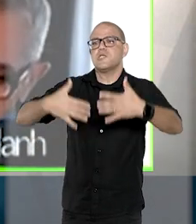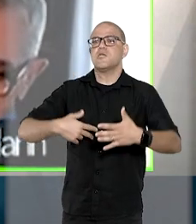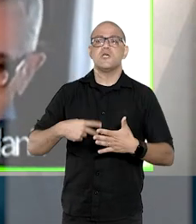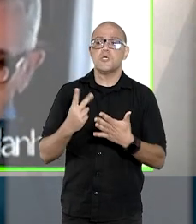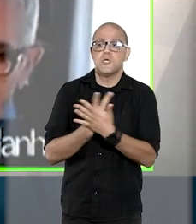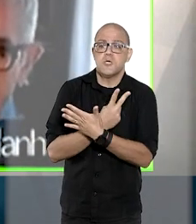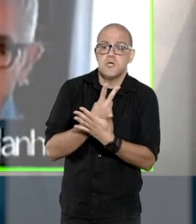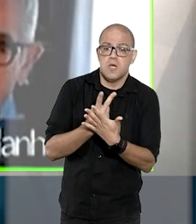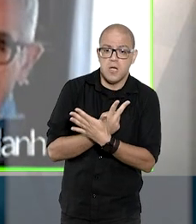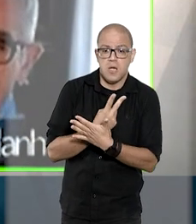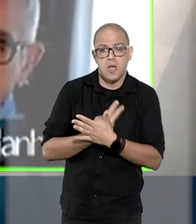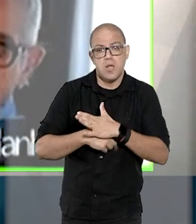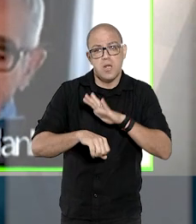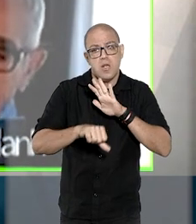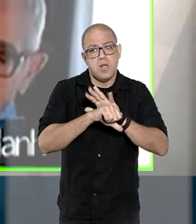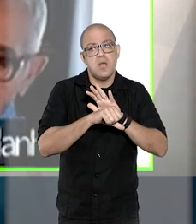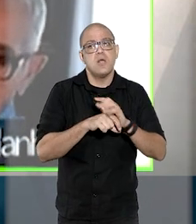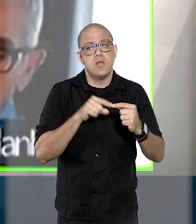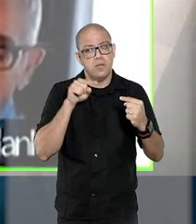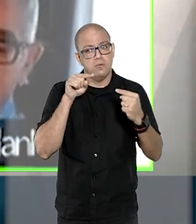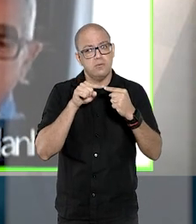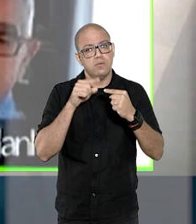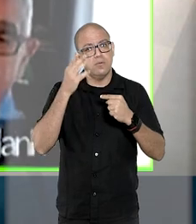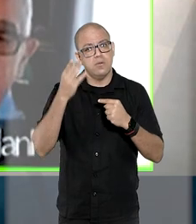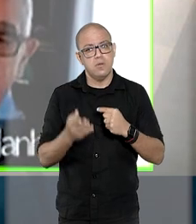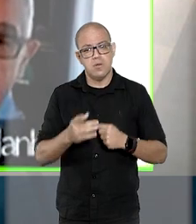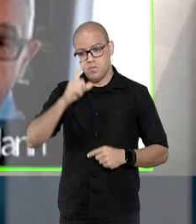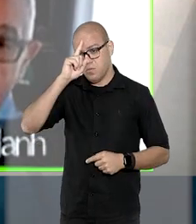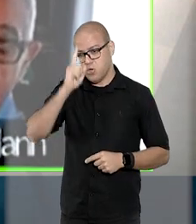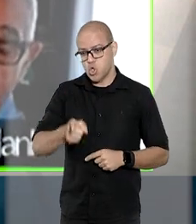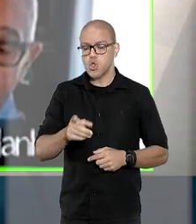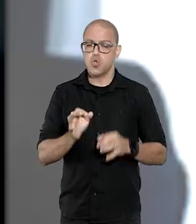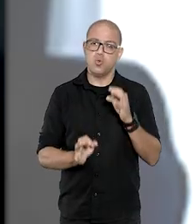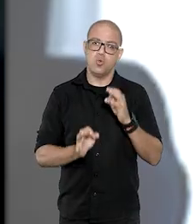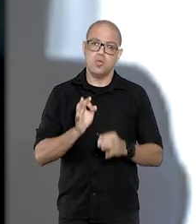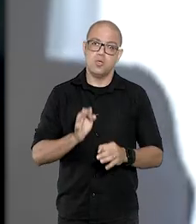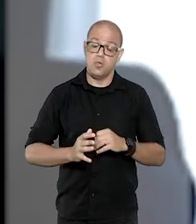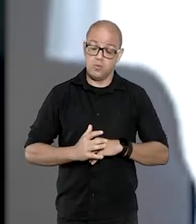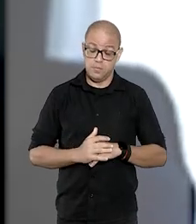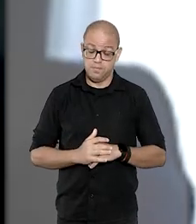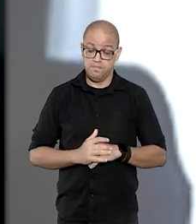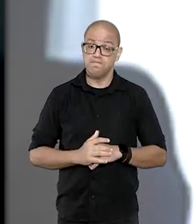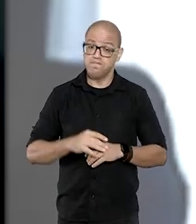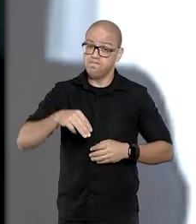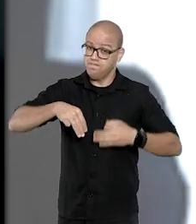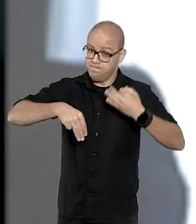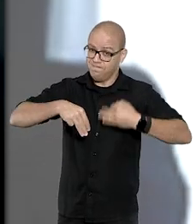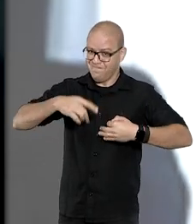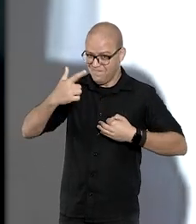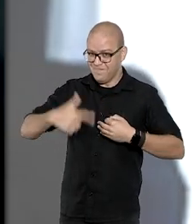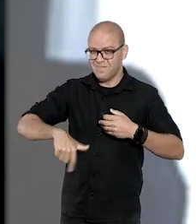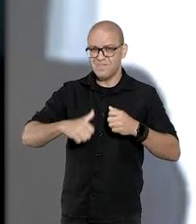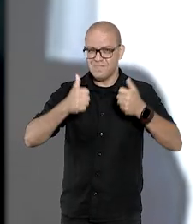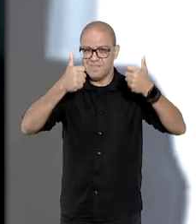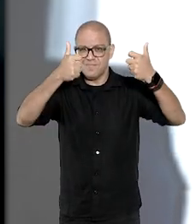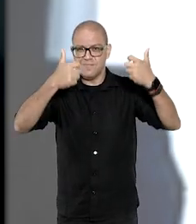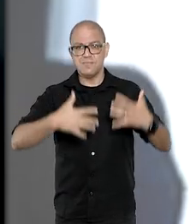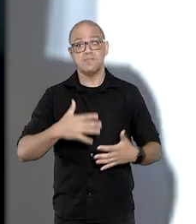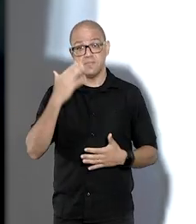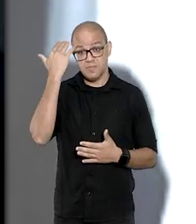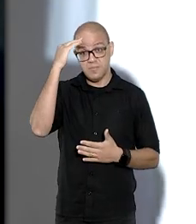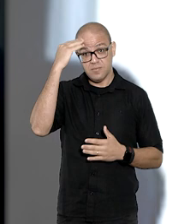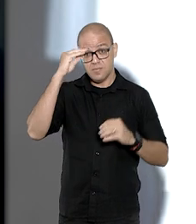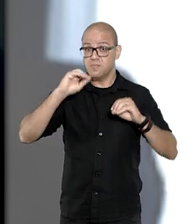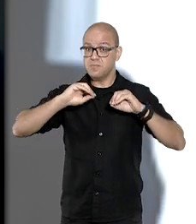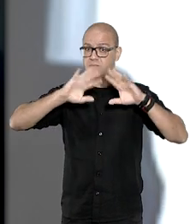consideradas penalmente relevantes pelo ordenamento jurídico. O ministro ressaltou ainda que esse entendimento pode